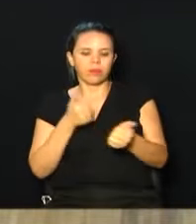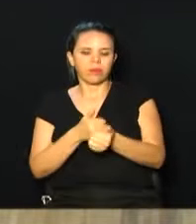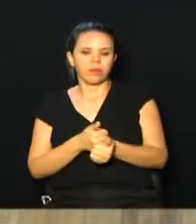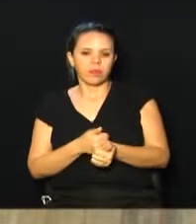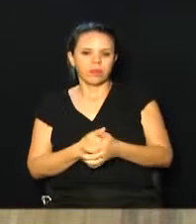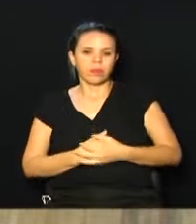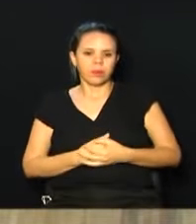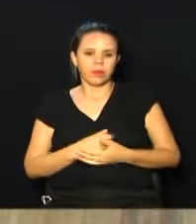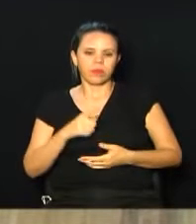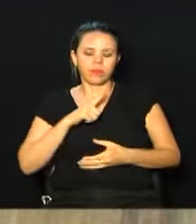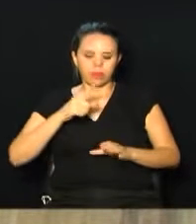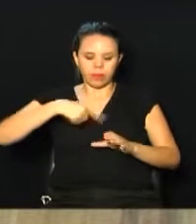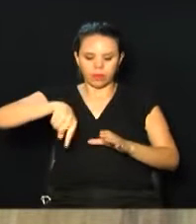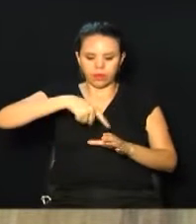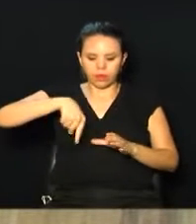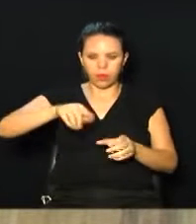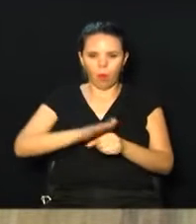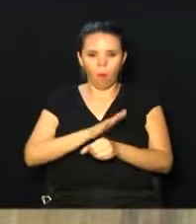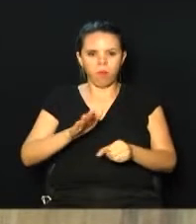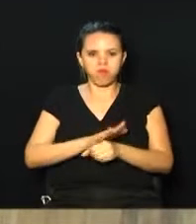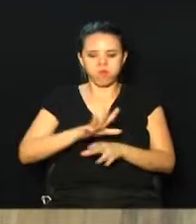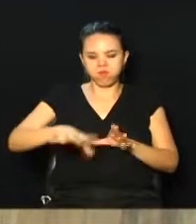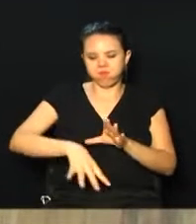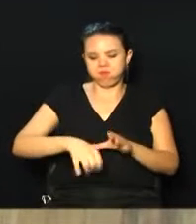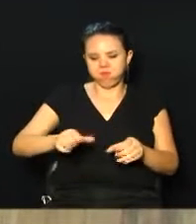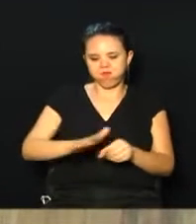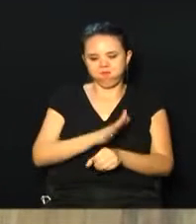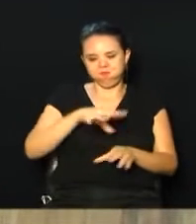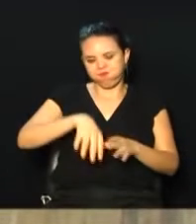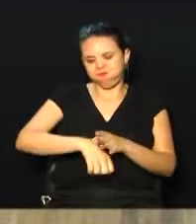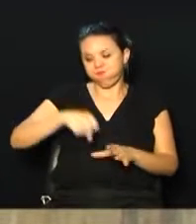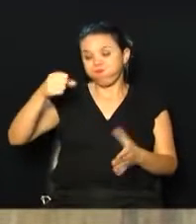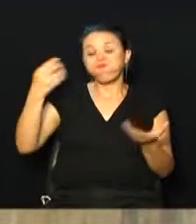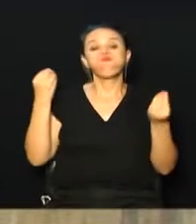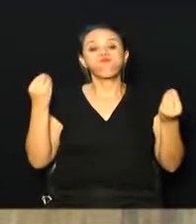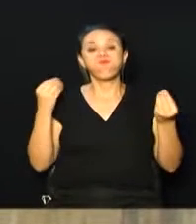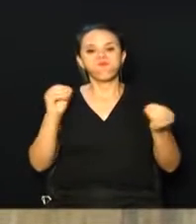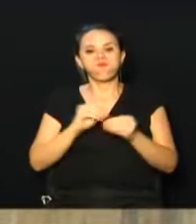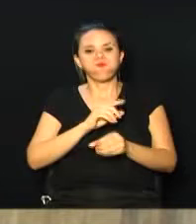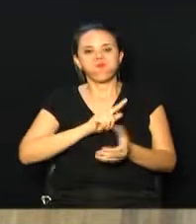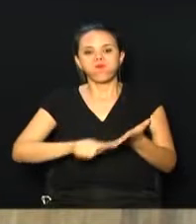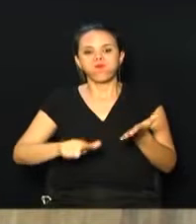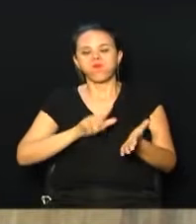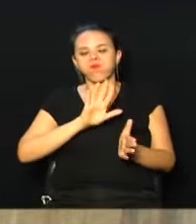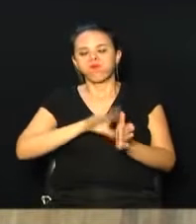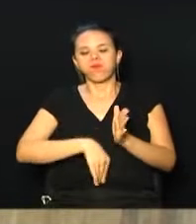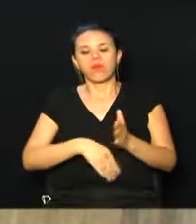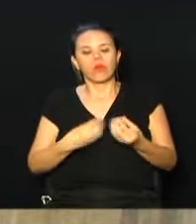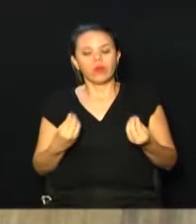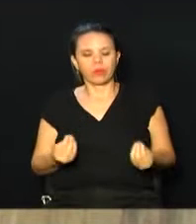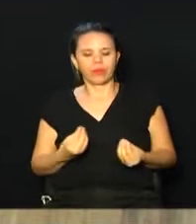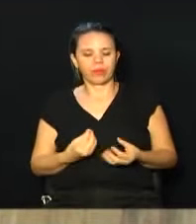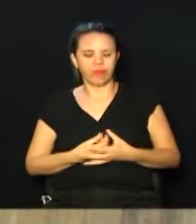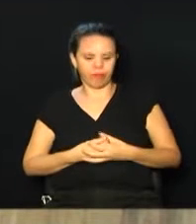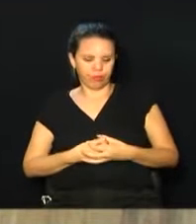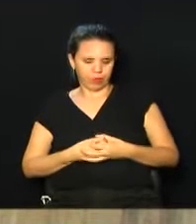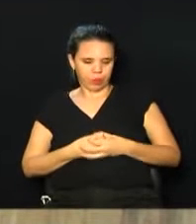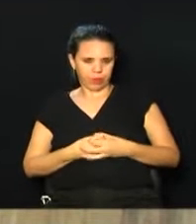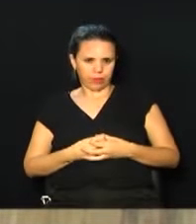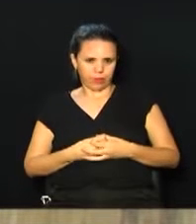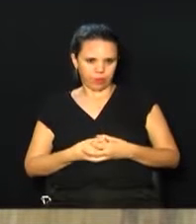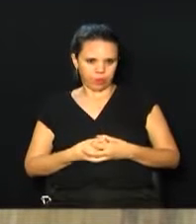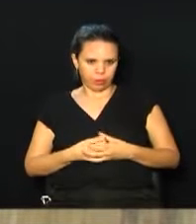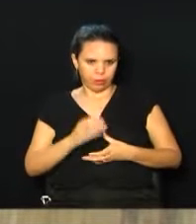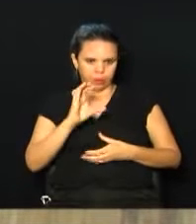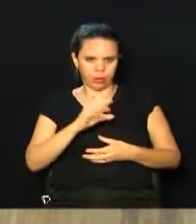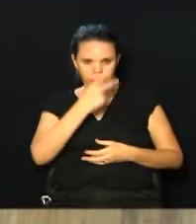moro, tem uma boca de lobo entupida. Então, quer dizer, nesse caso, o